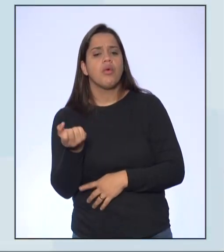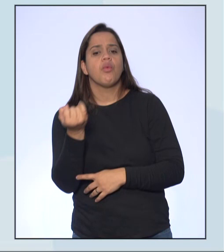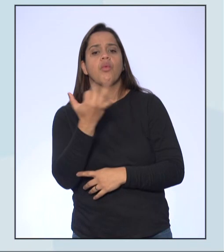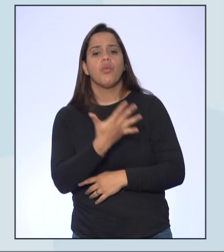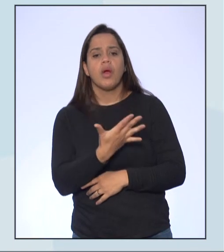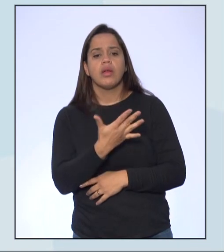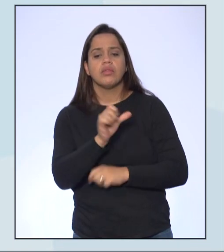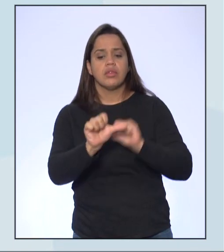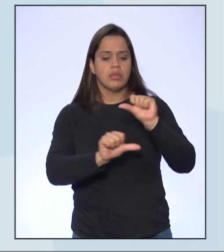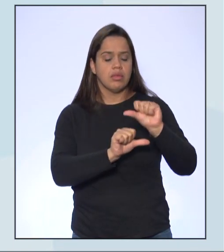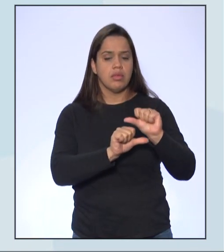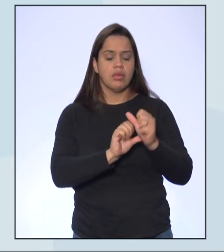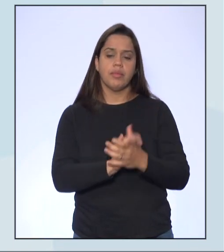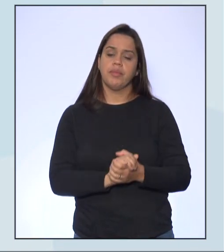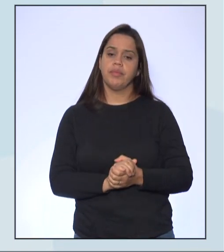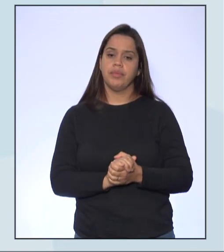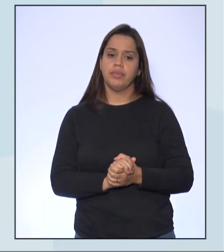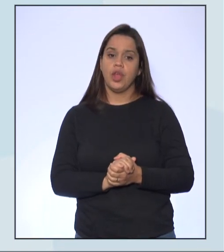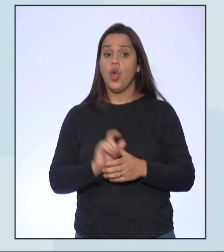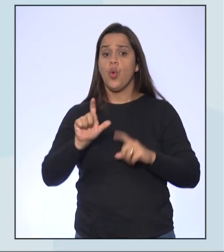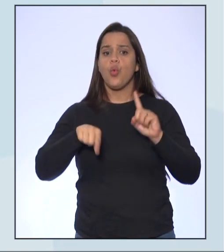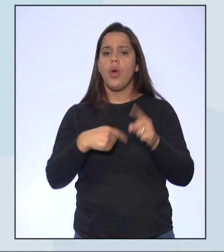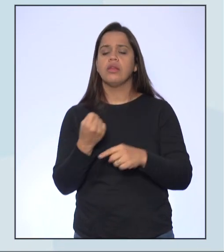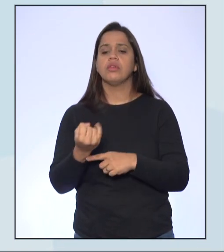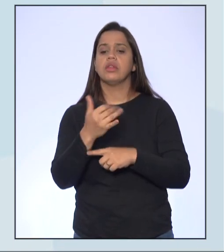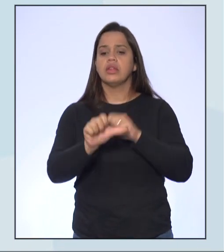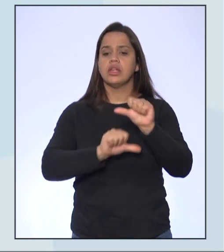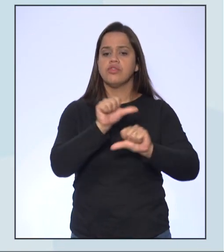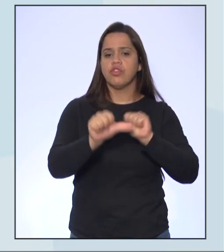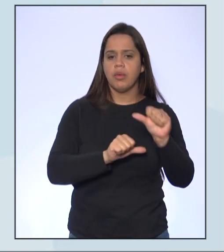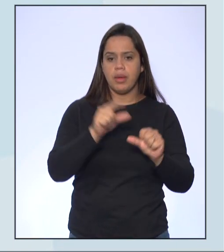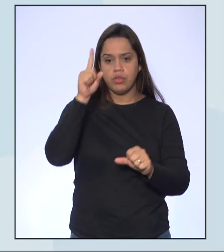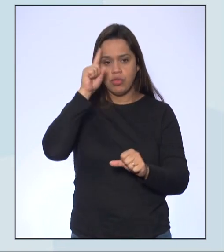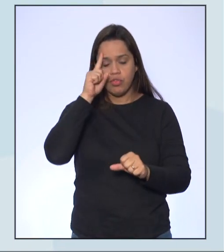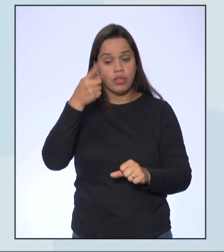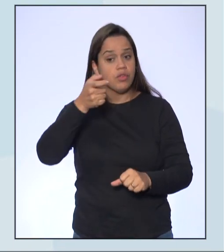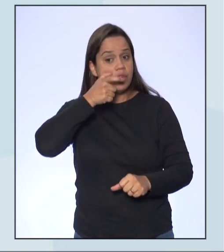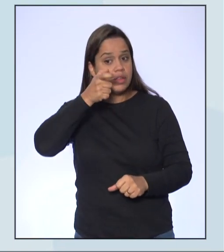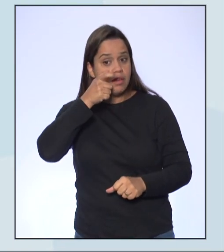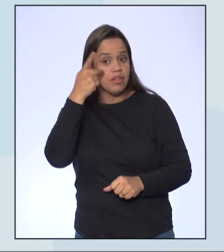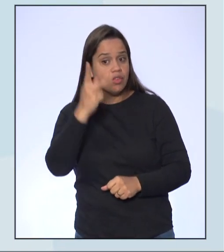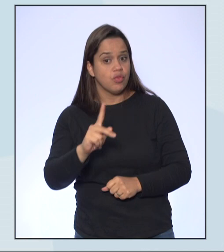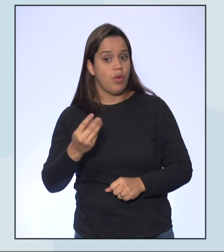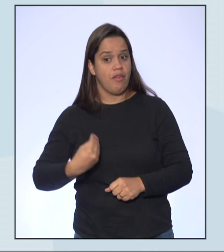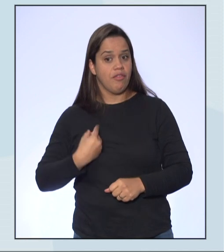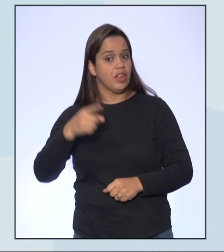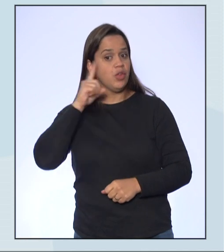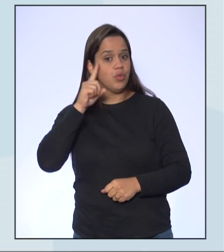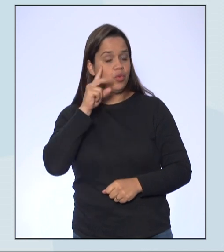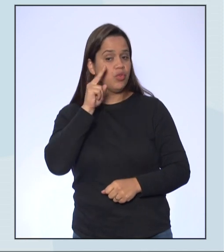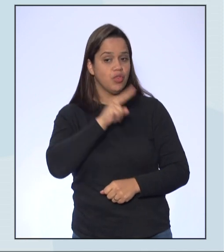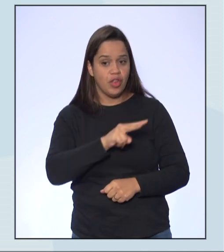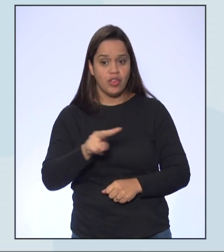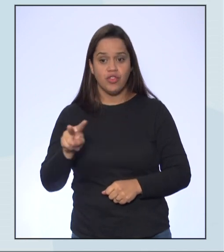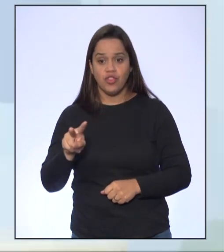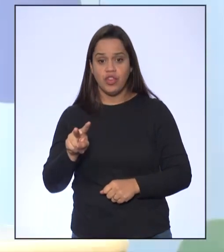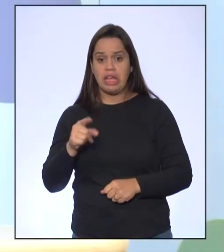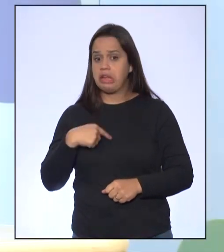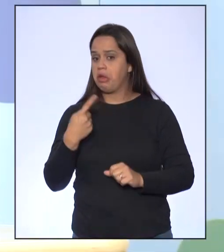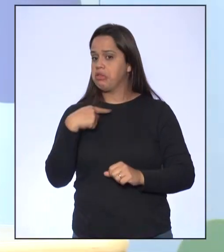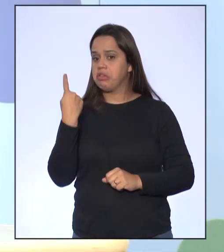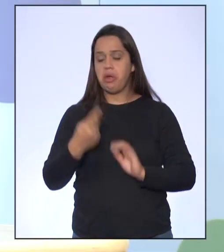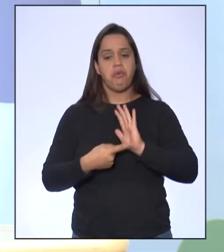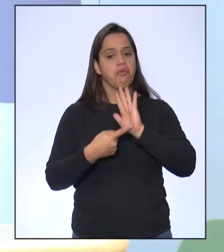observa no seu dia a dia que não foram citadas na aula? Nós demos alguns exemplos aqui, mas nós queremos agora